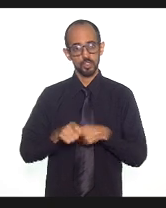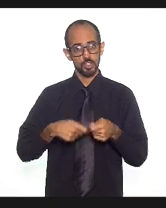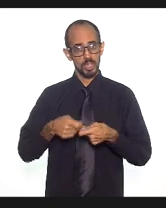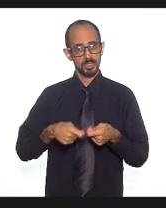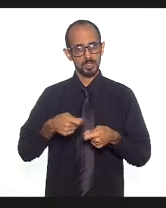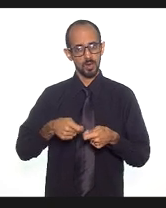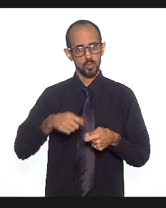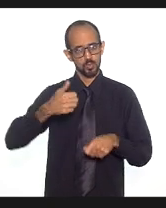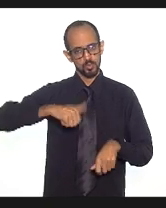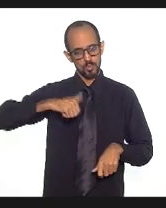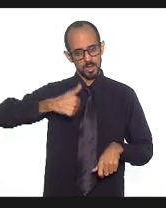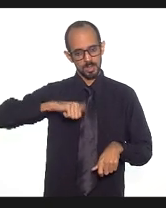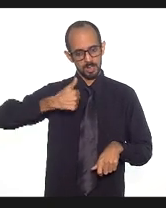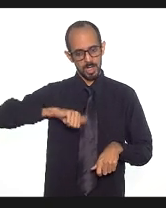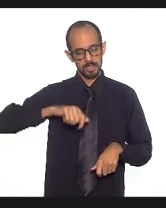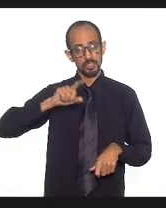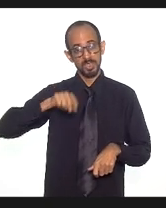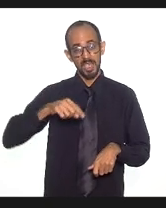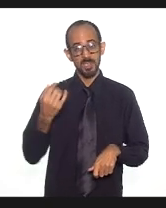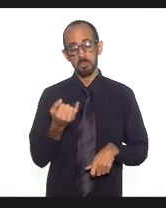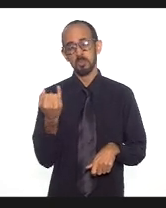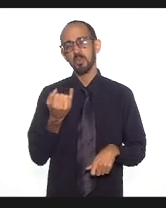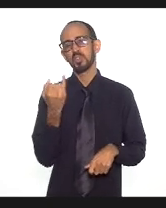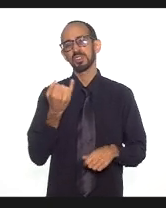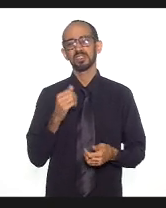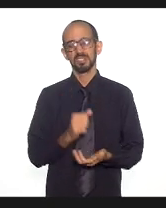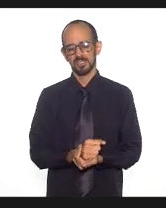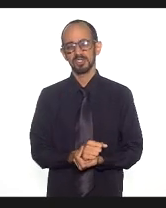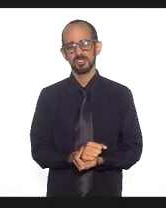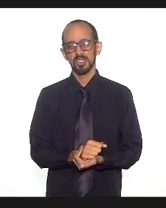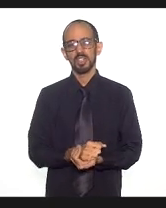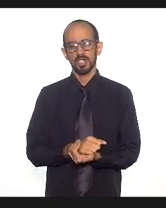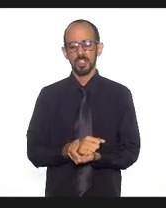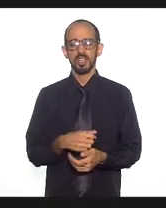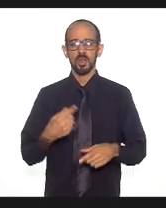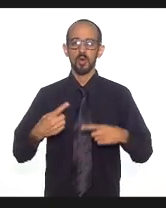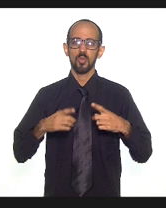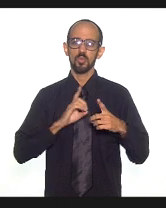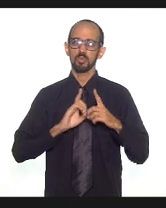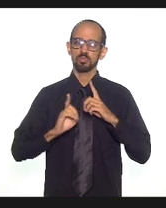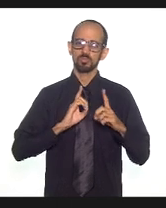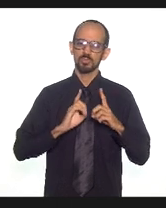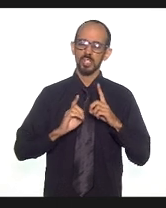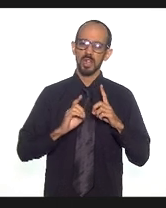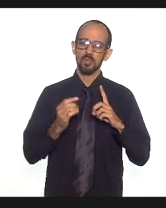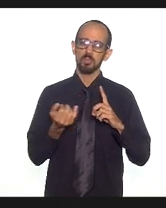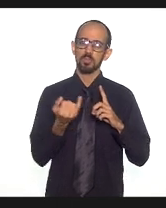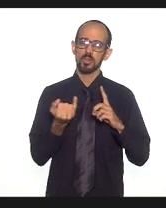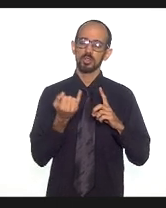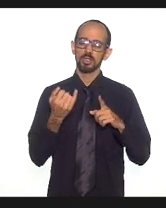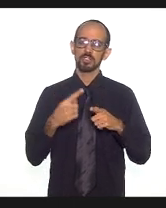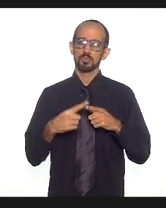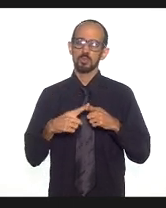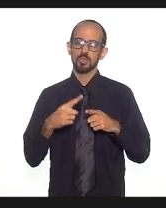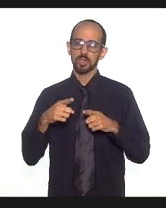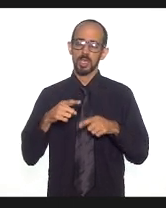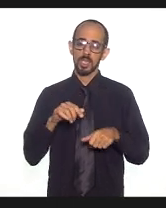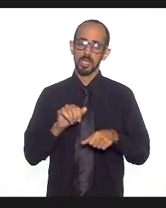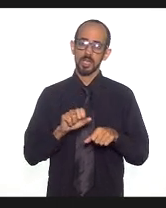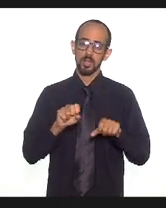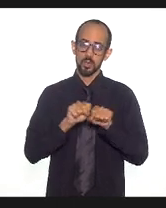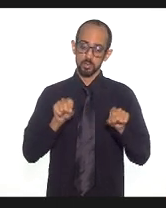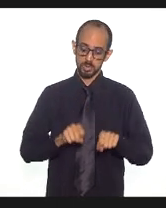né? Eu considero fundamental esse debate, onde a gente, através dessas ferramentas aí,